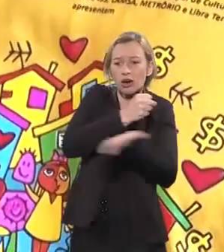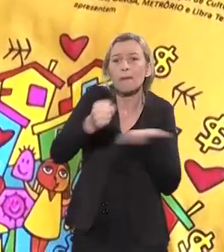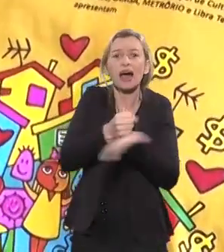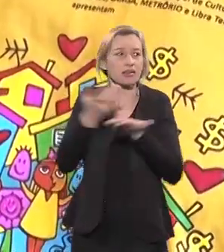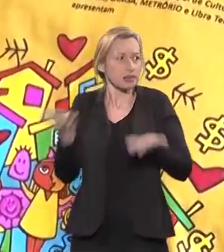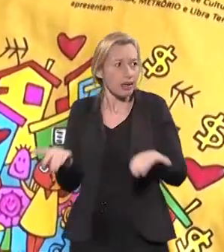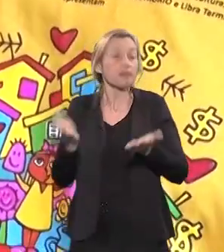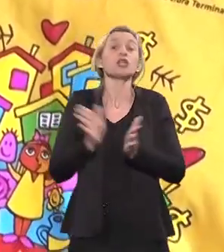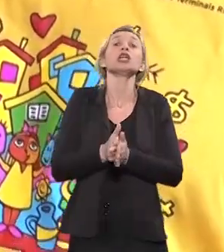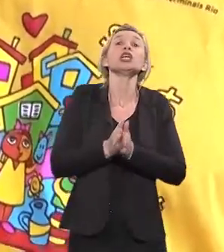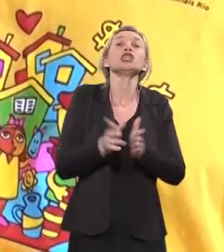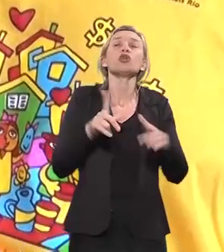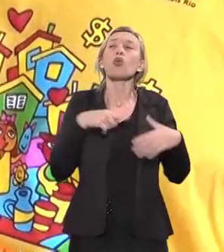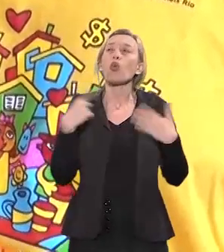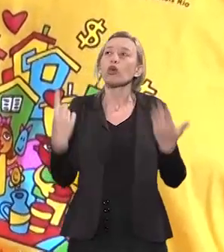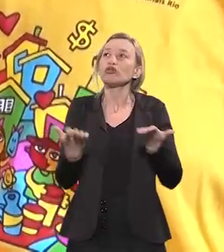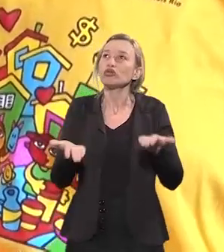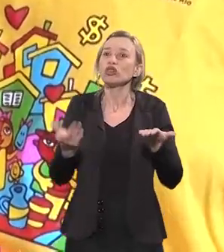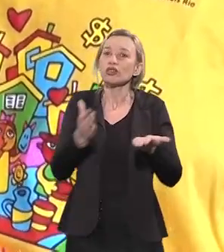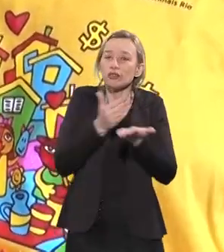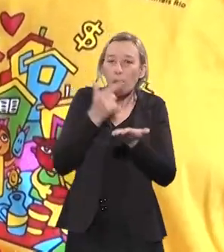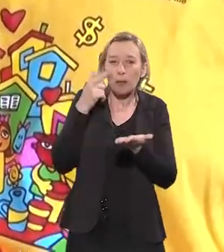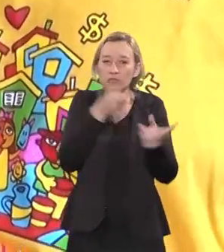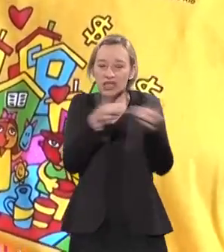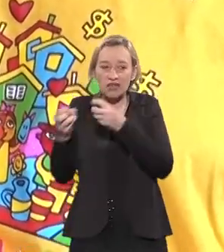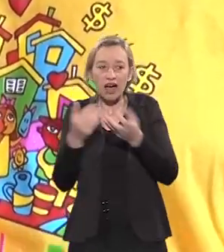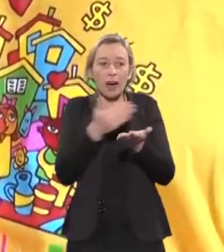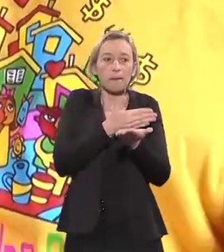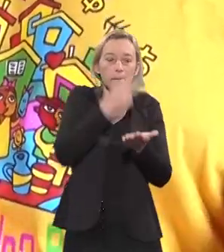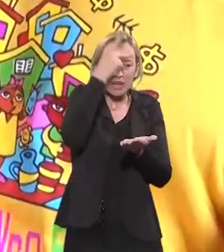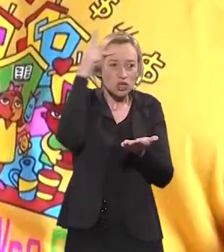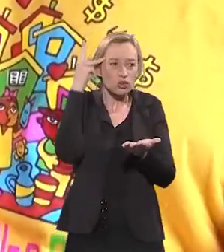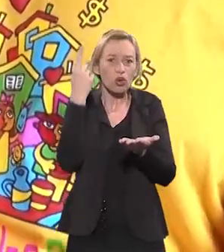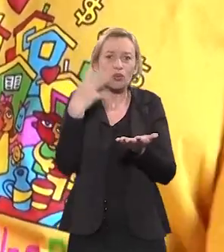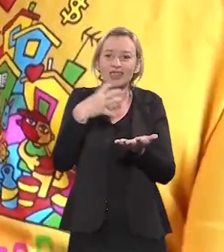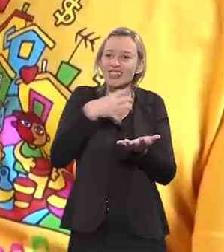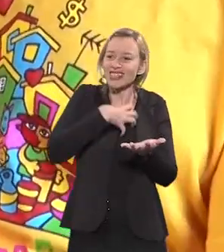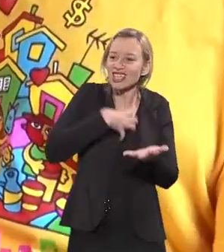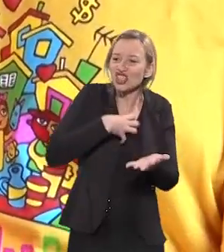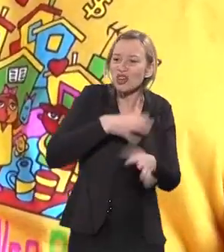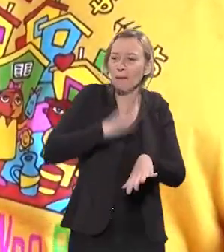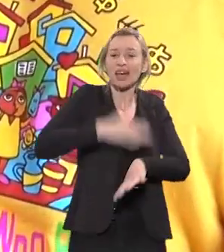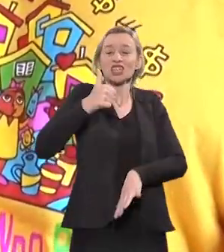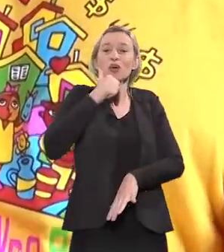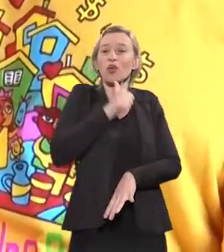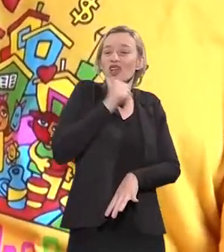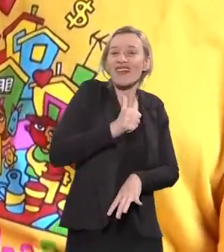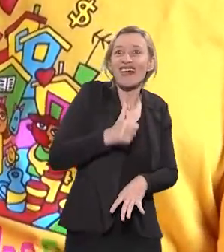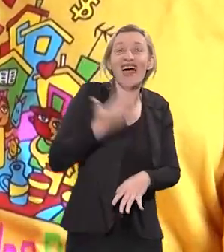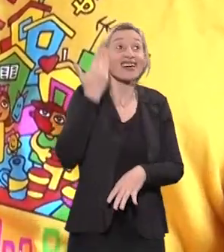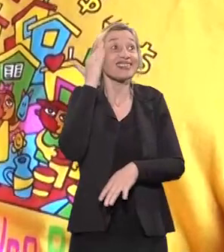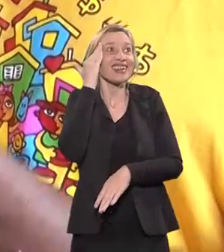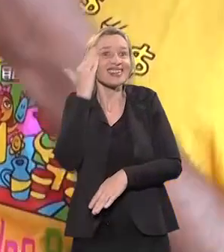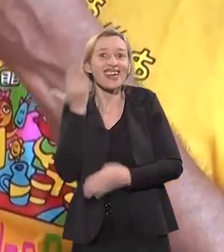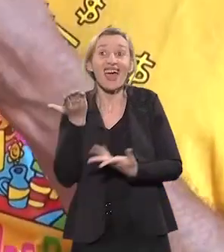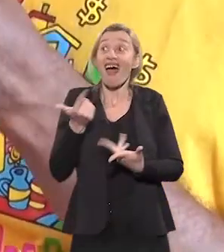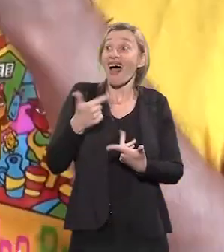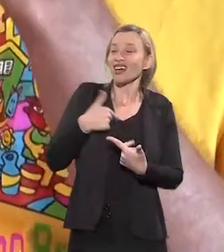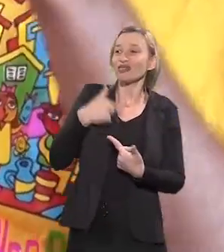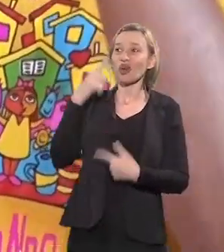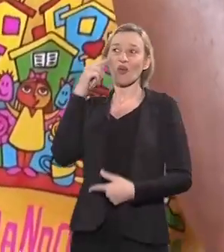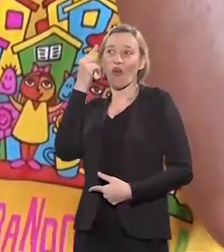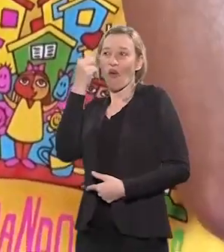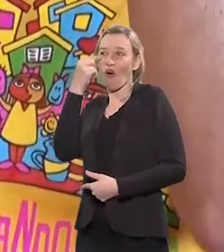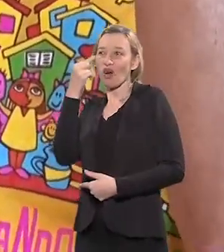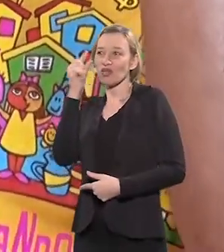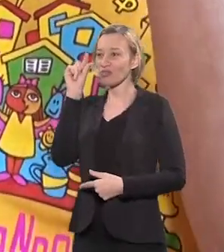é a nossa base. Né? Então, quando a gente vê que ela começa a se sentir, sabe? Se sentir mais mulher, ela começa a ver, começa a entender.